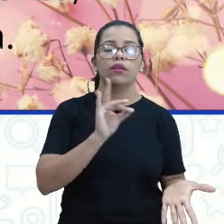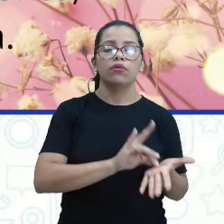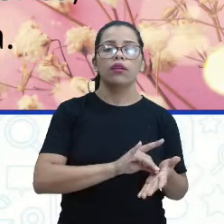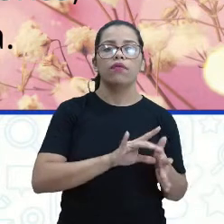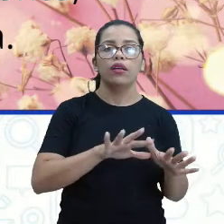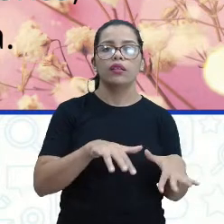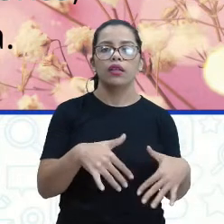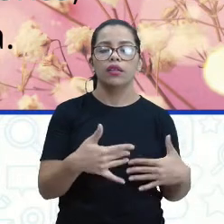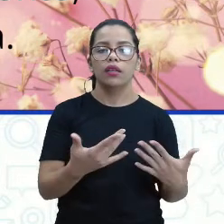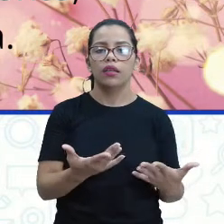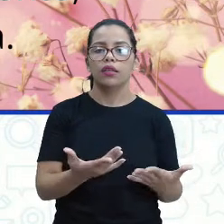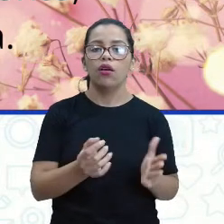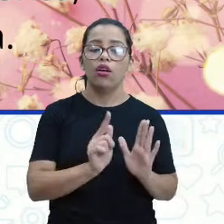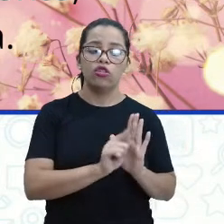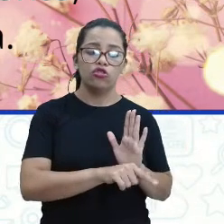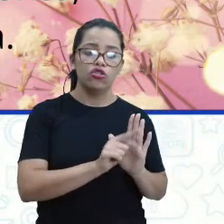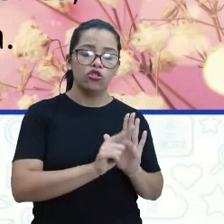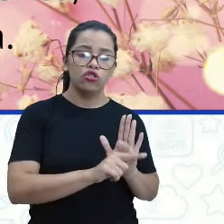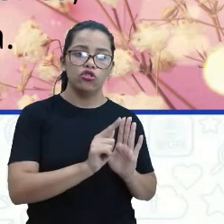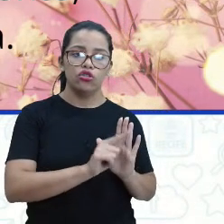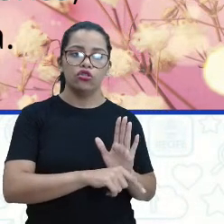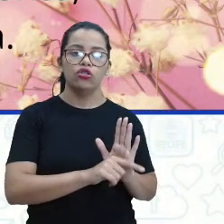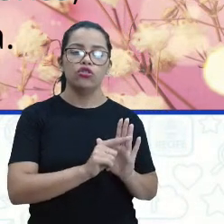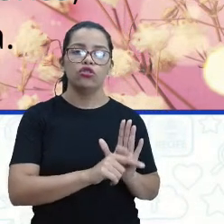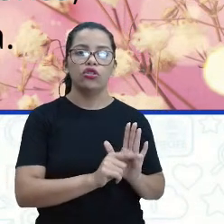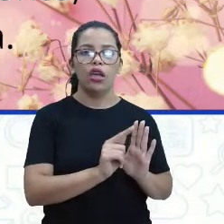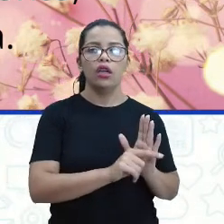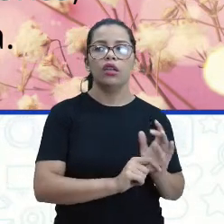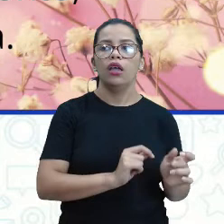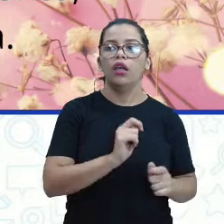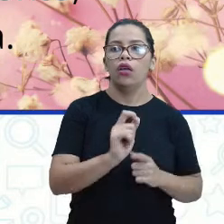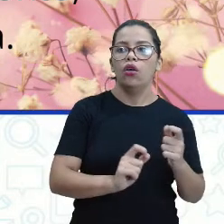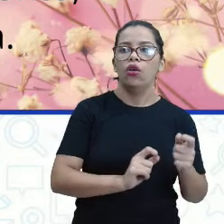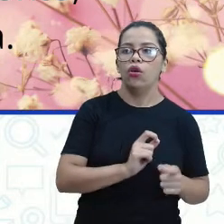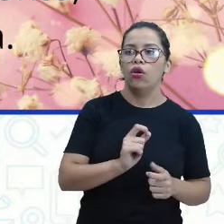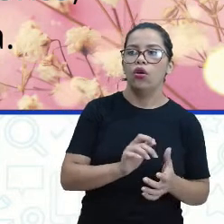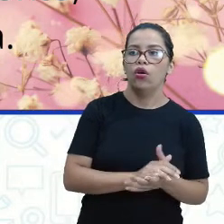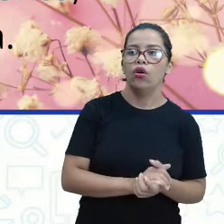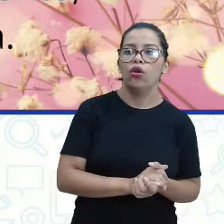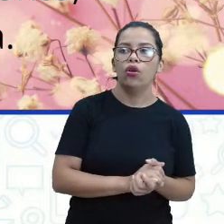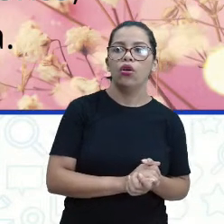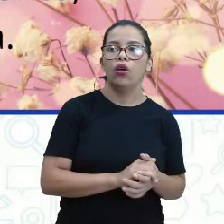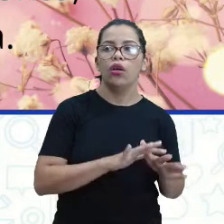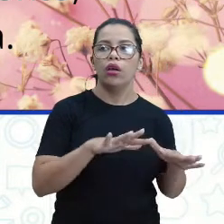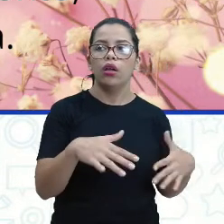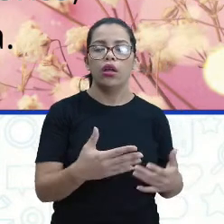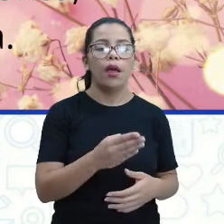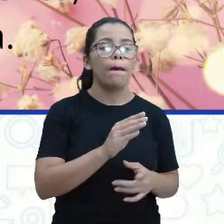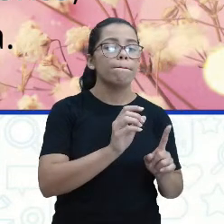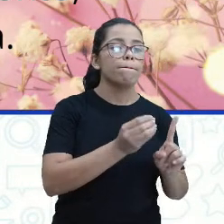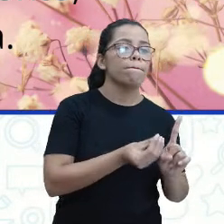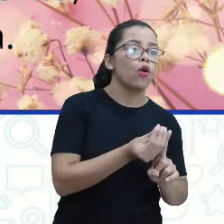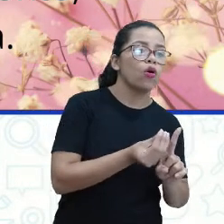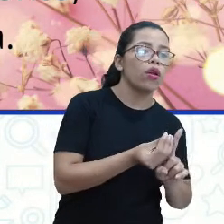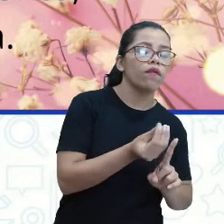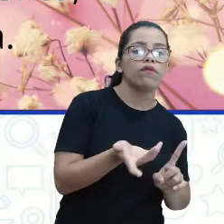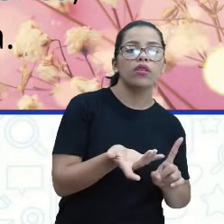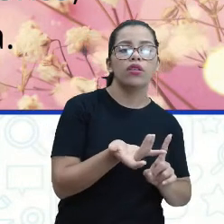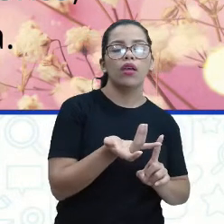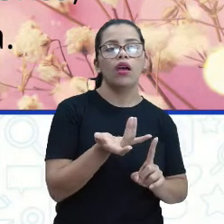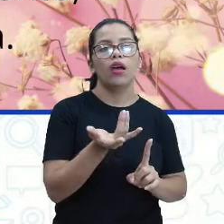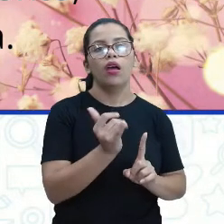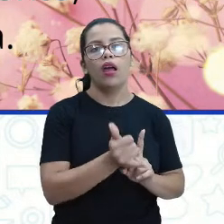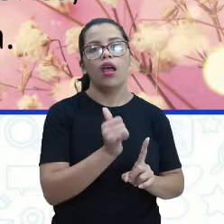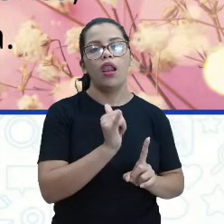que se pretendem completamente precisos, que se pretendem absolutamente verdadeiros, como a biografia, o relato,